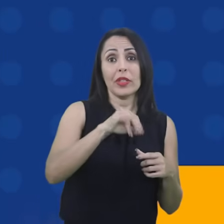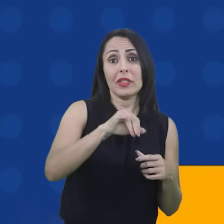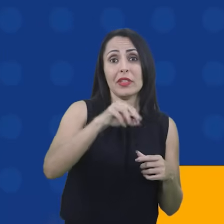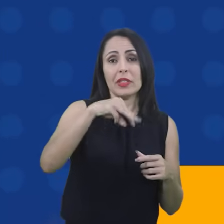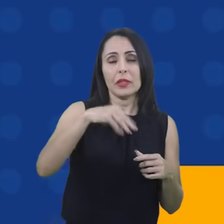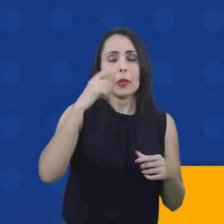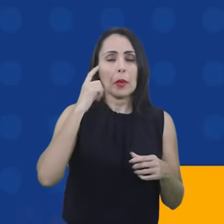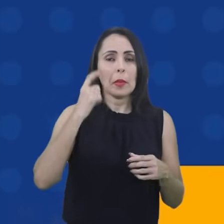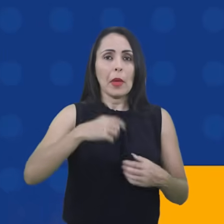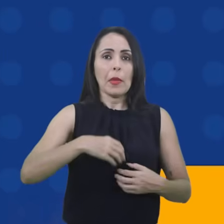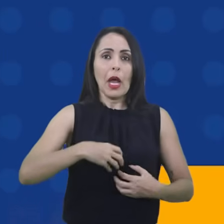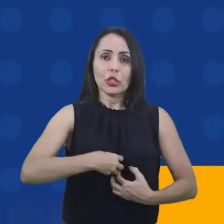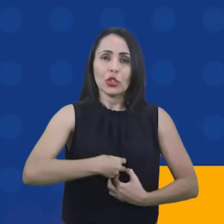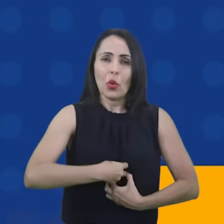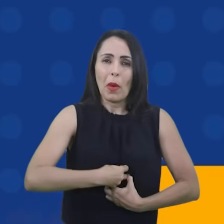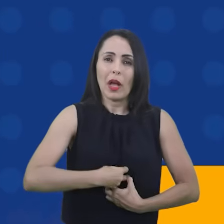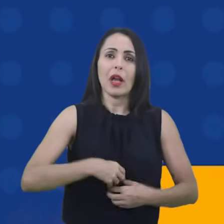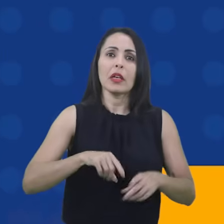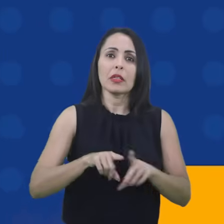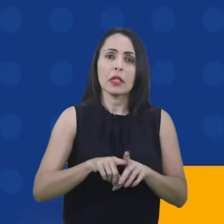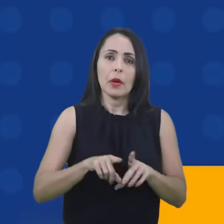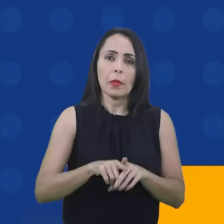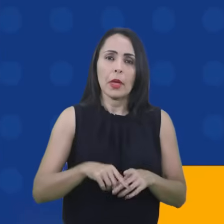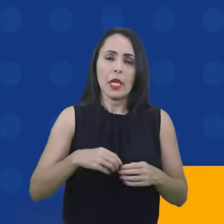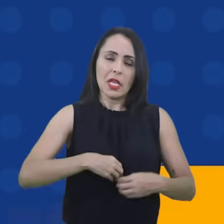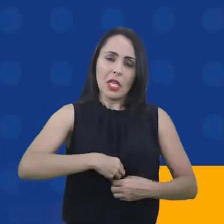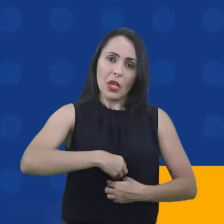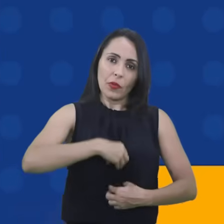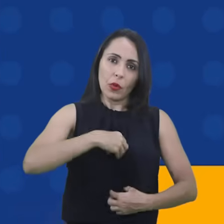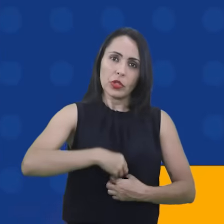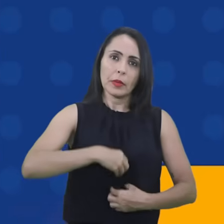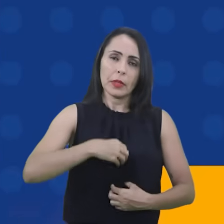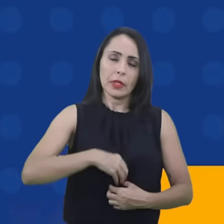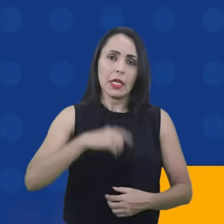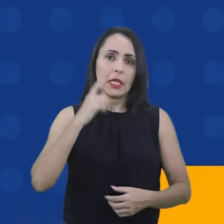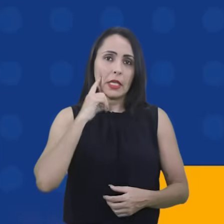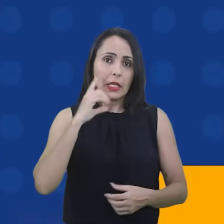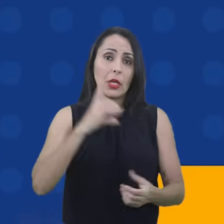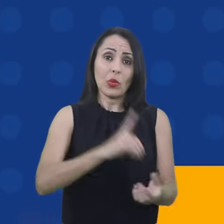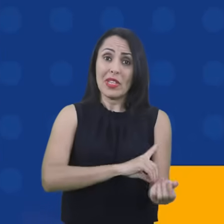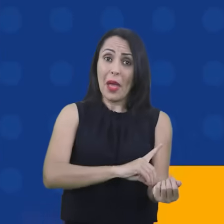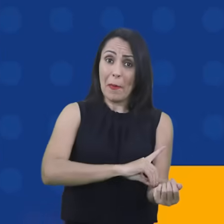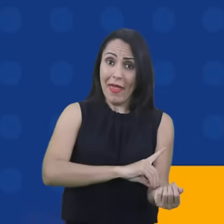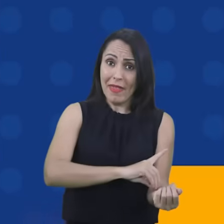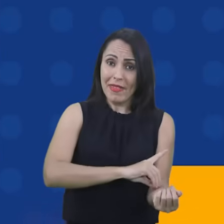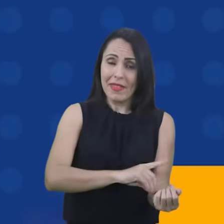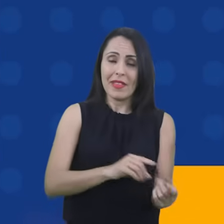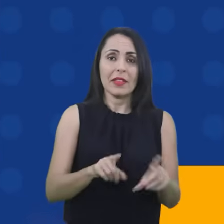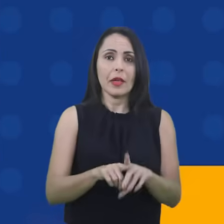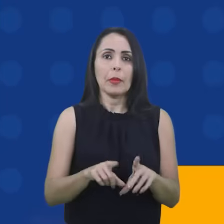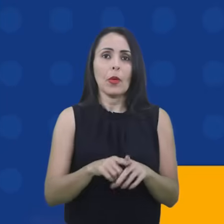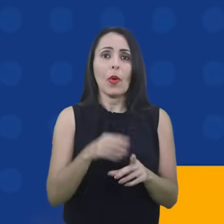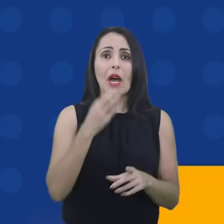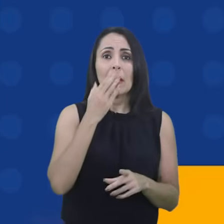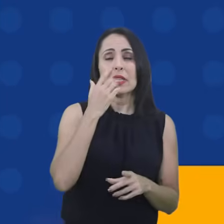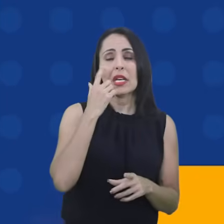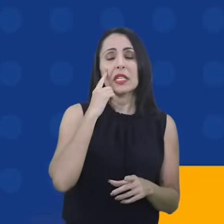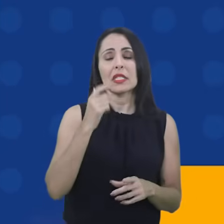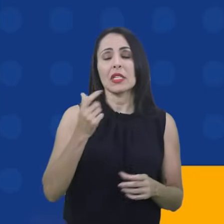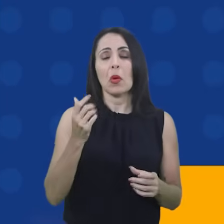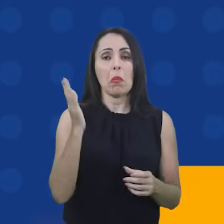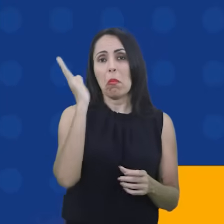problemas estomacais como refluxo gastroesofágico, diabetes mellitus e alimentação inadequada ou um